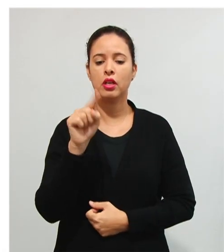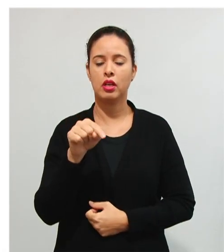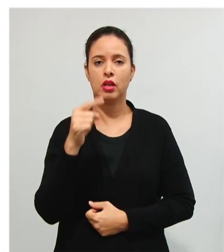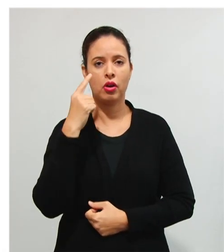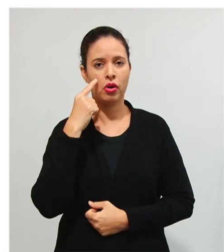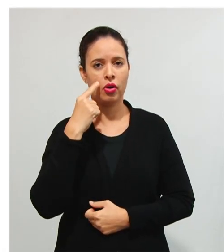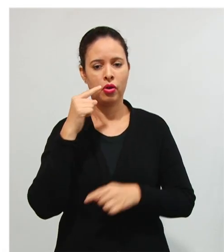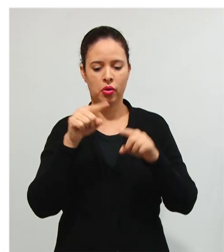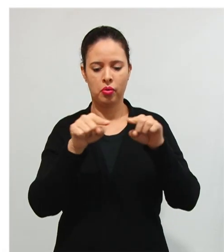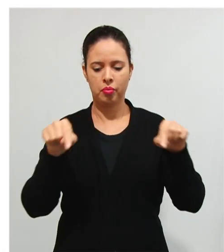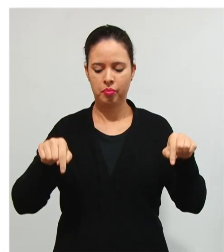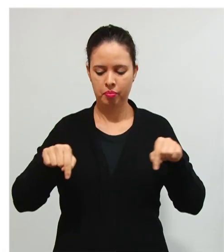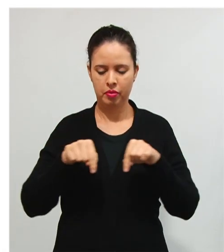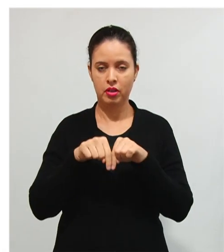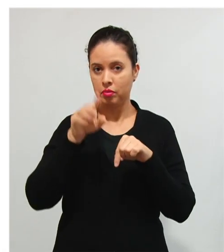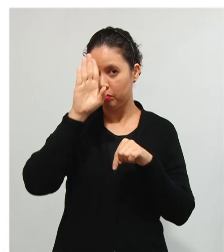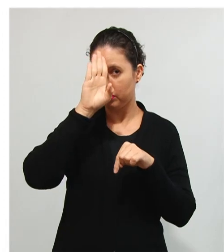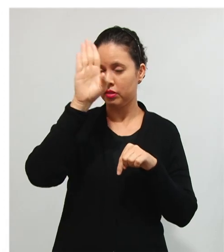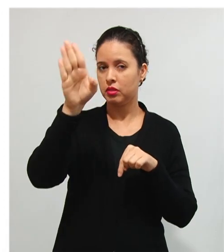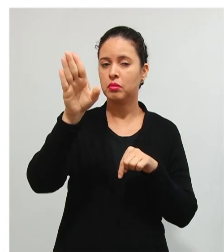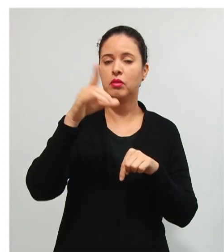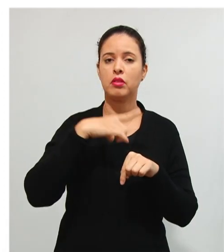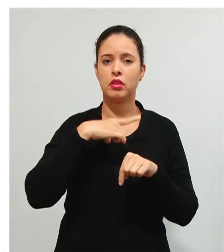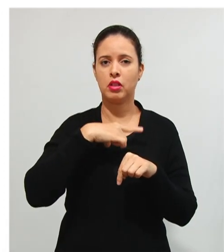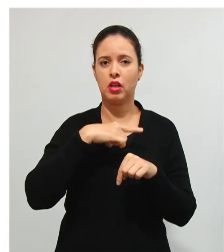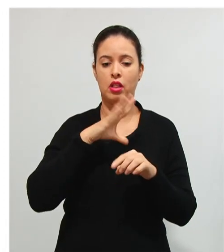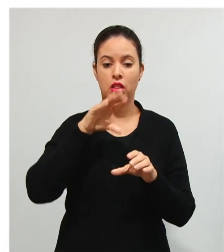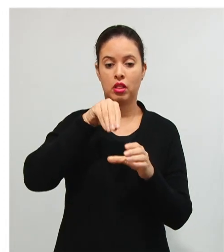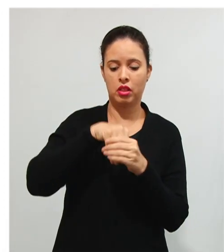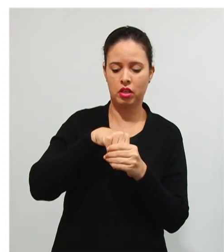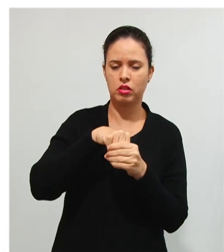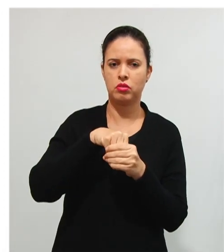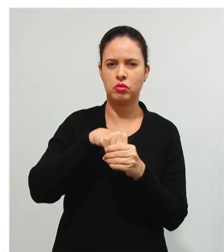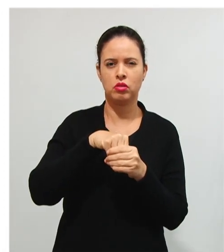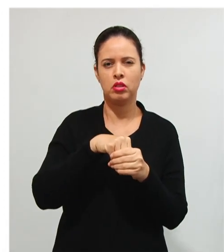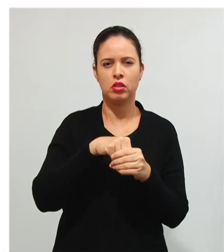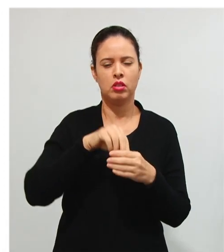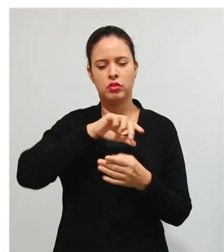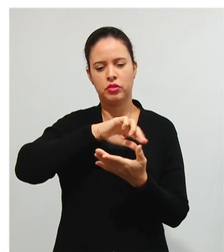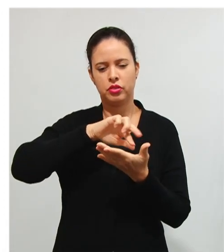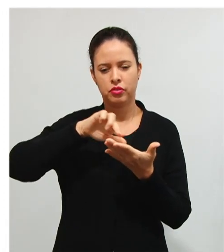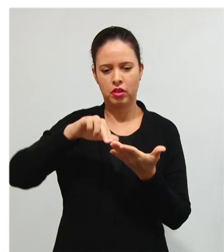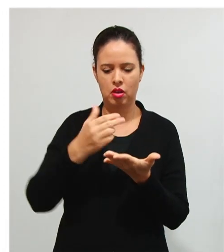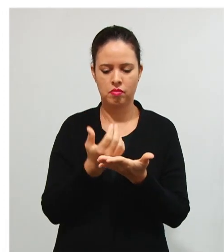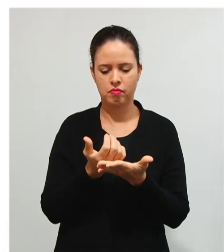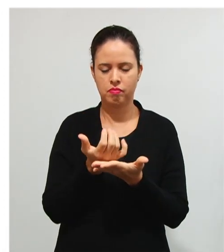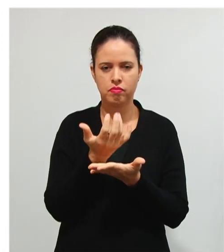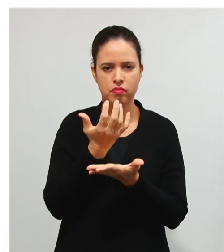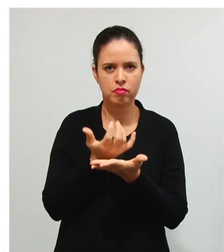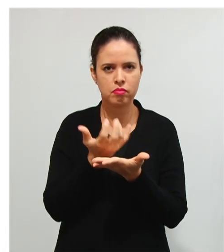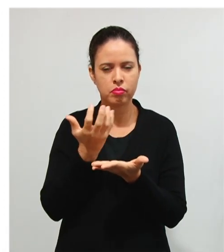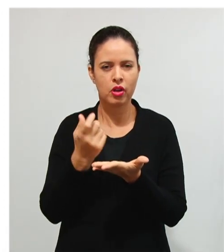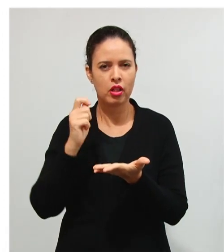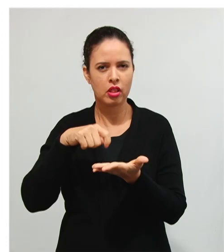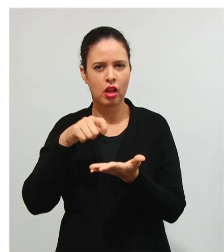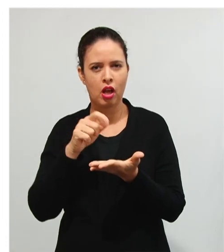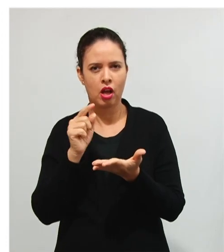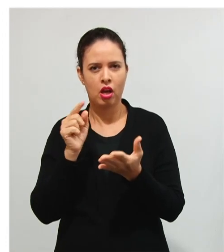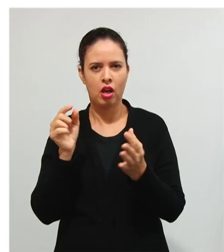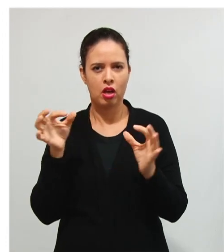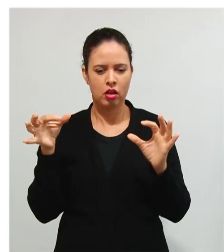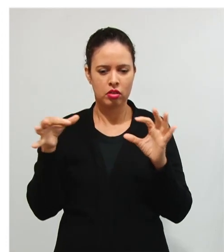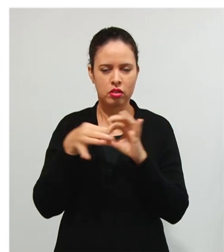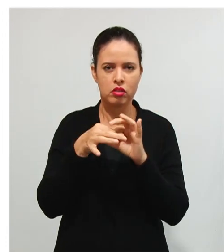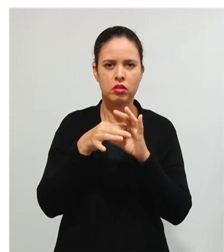placa principal com diversas pinagens, onde você pode incluir sensores e motores e a partir